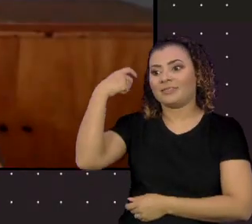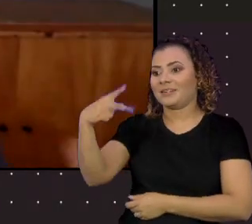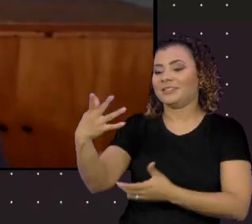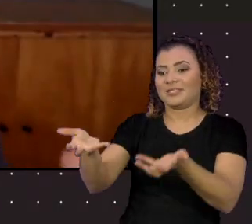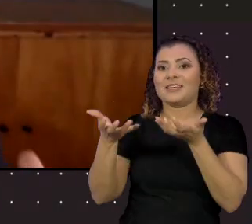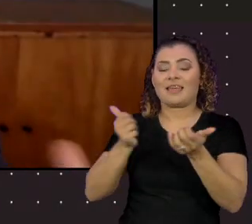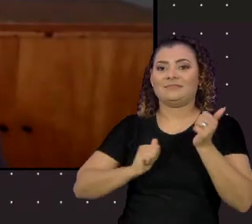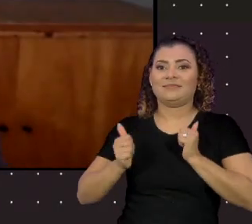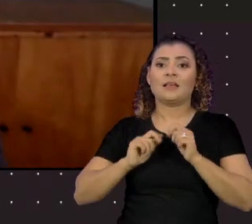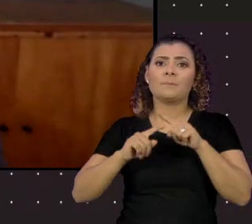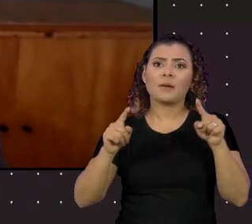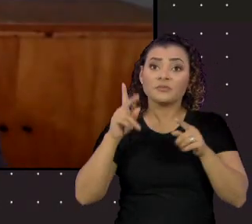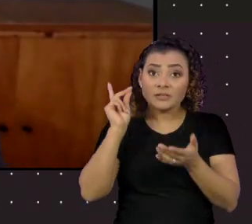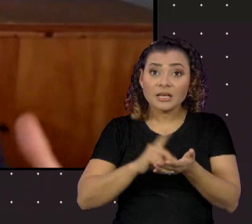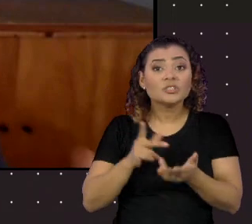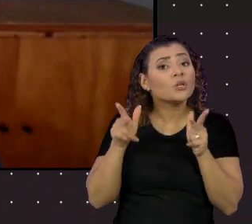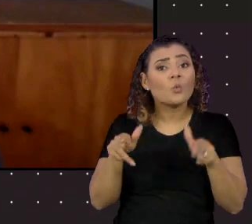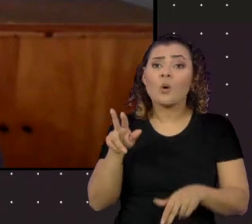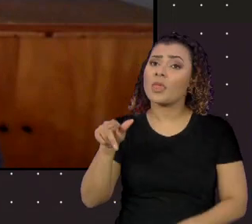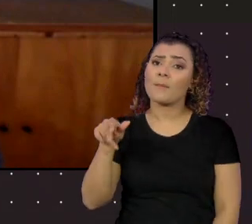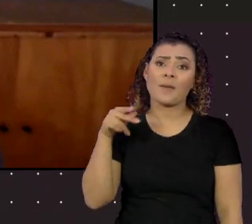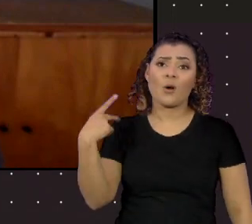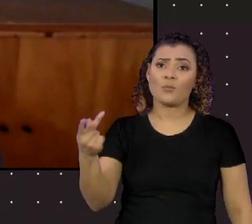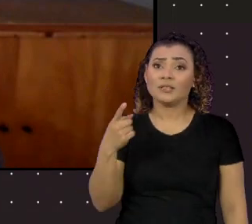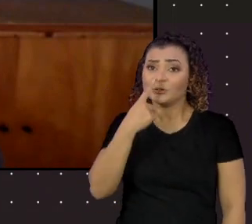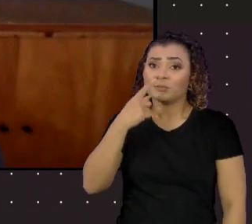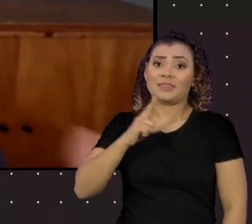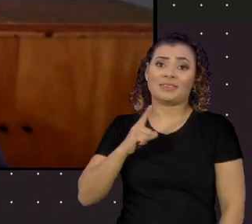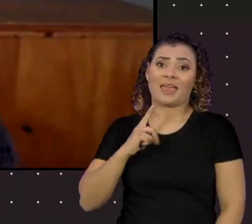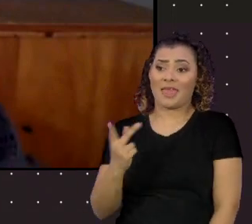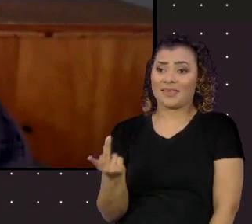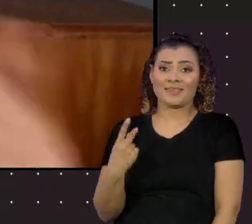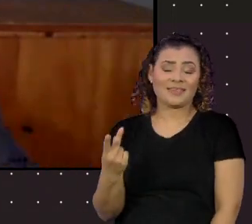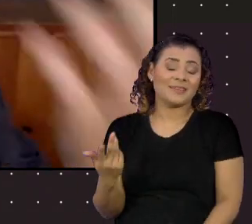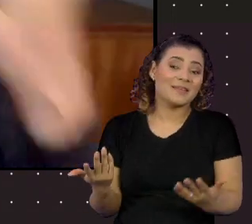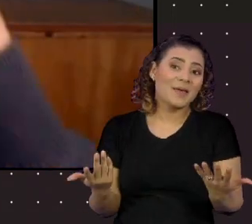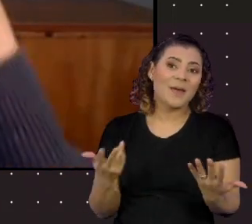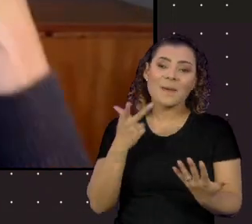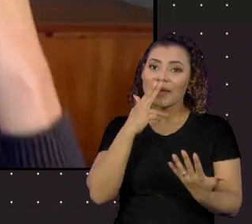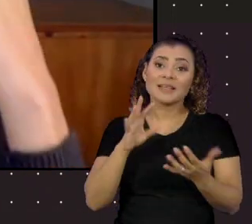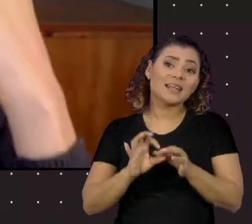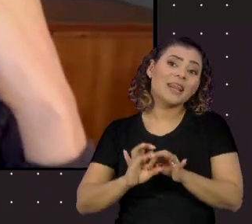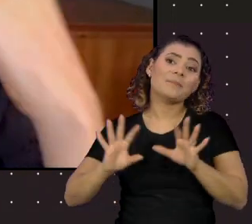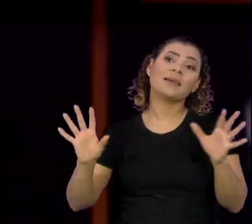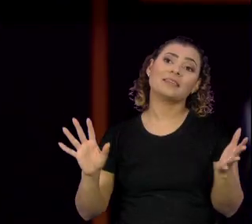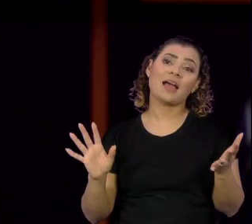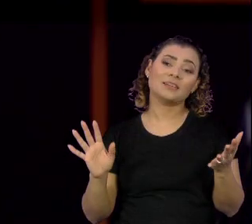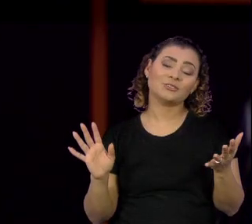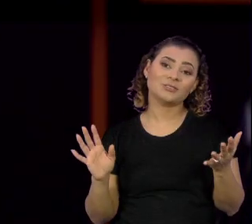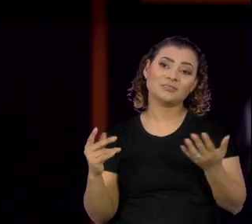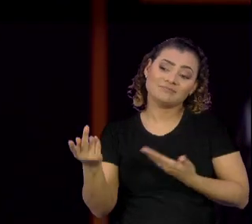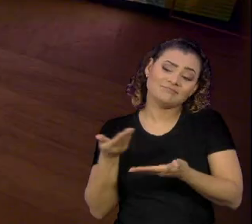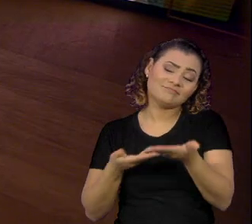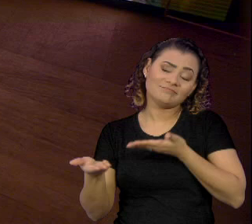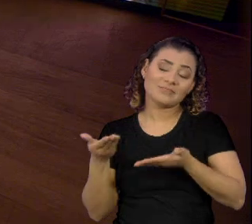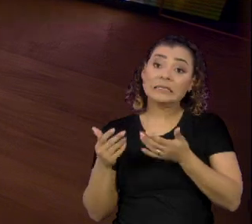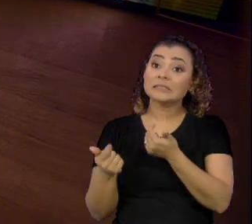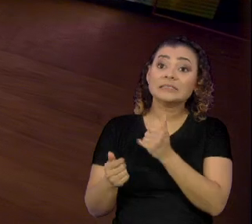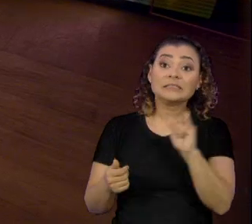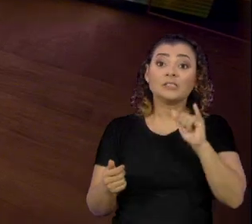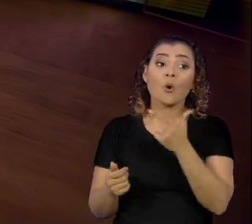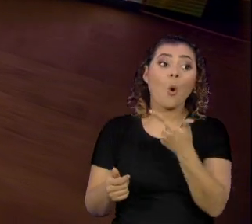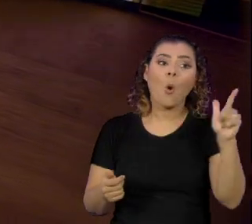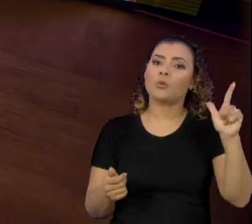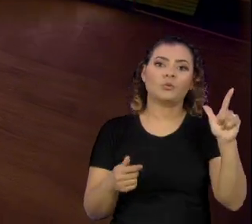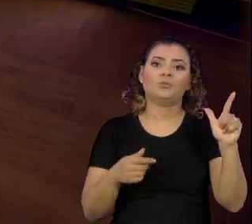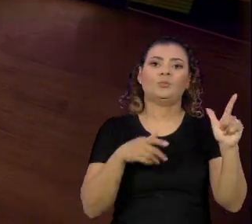uma pessoa que é praticamente seu irmão, e você tem muita intimidade, você acaba tendo um tipo de liberdade que talvez você não tivesse, né, numa outra situação.